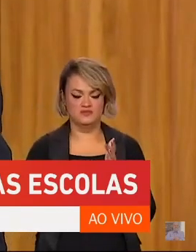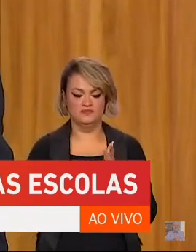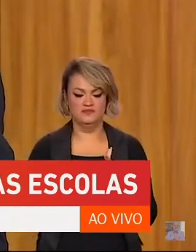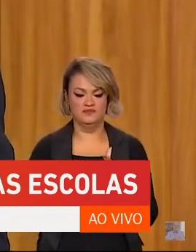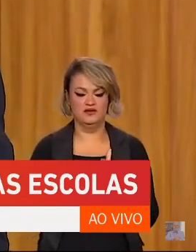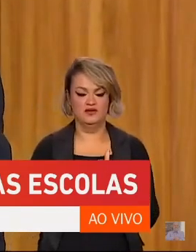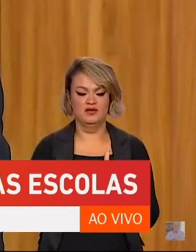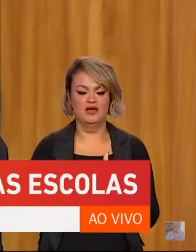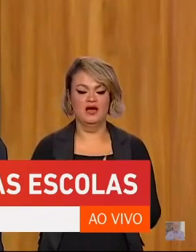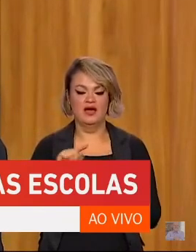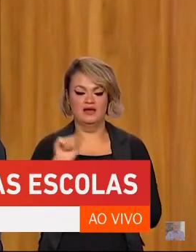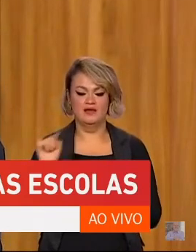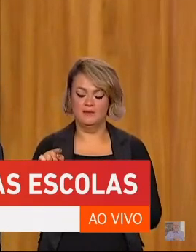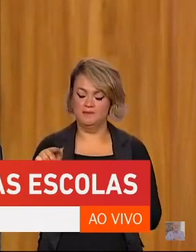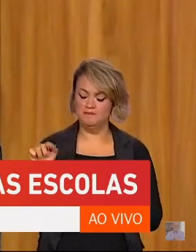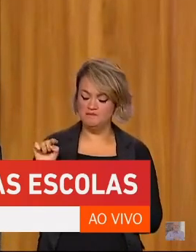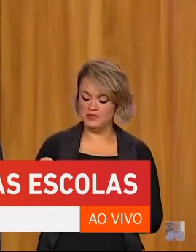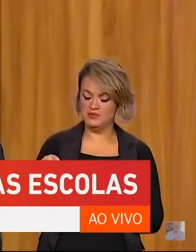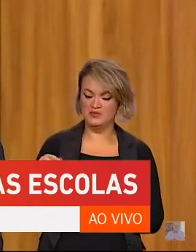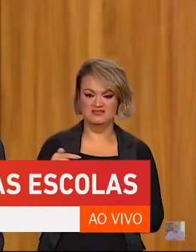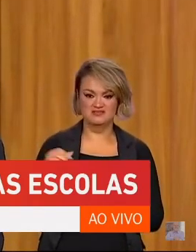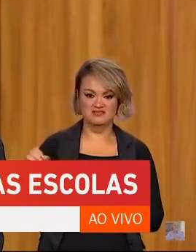para 1.700 denúncias por dia,